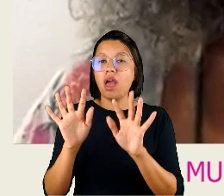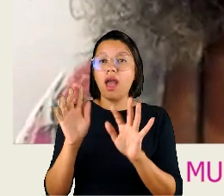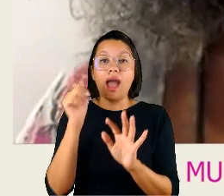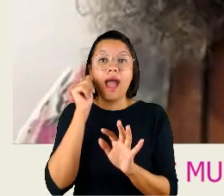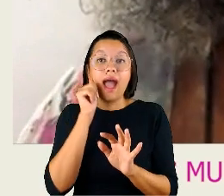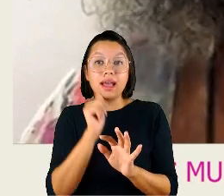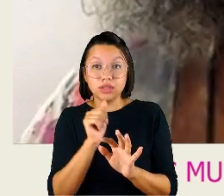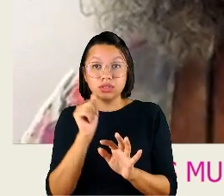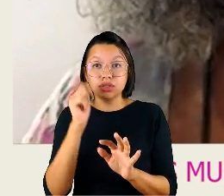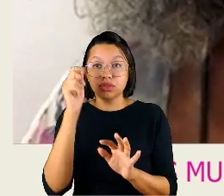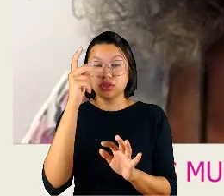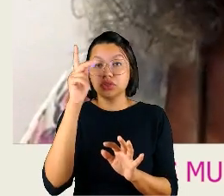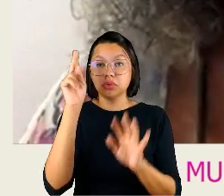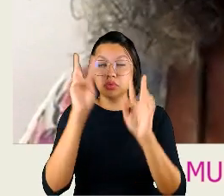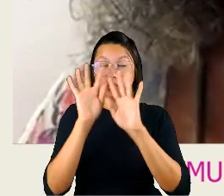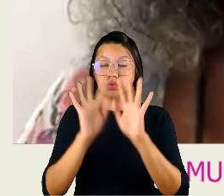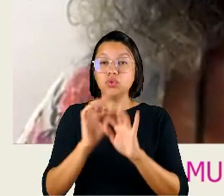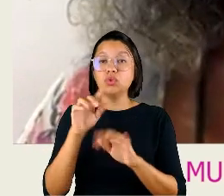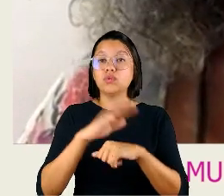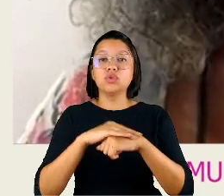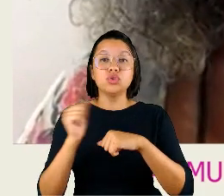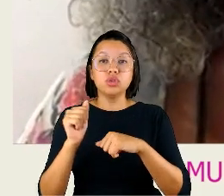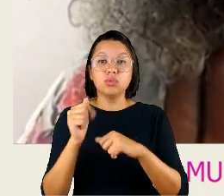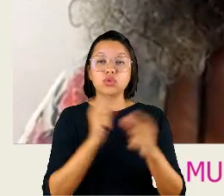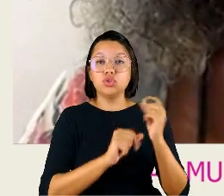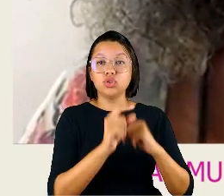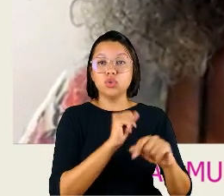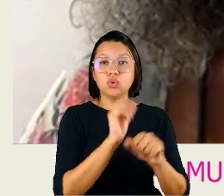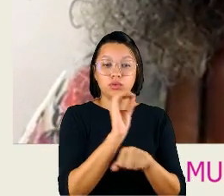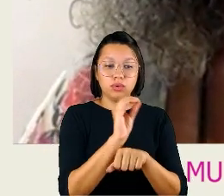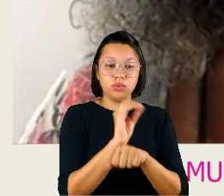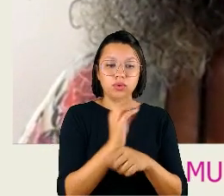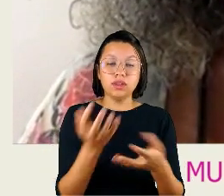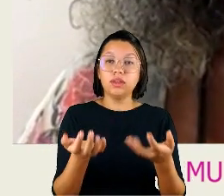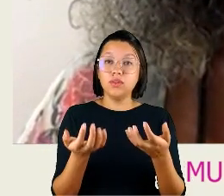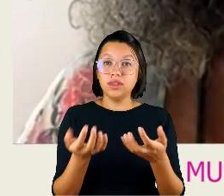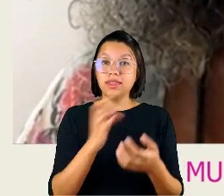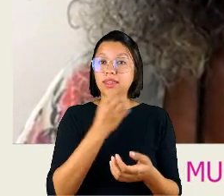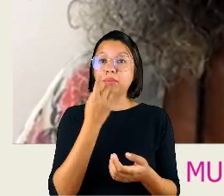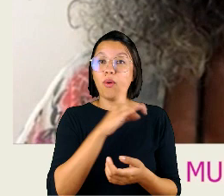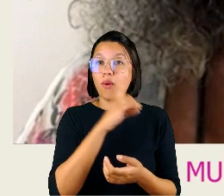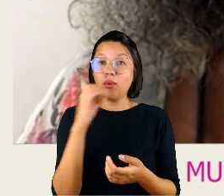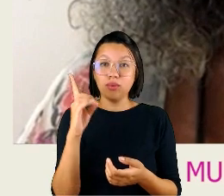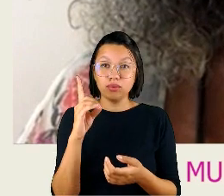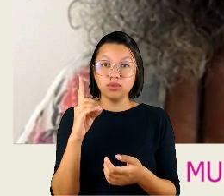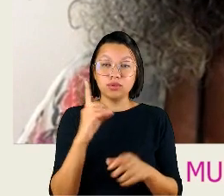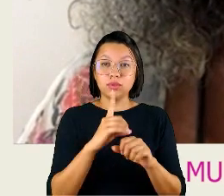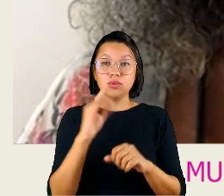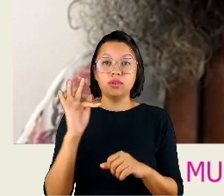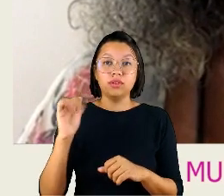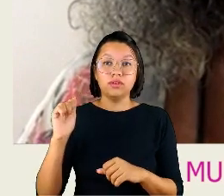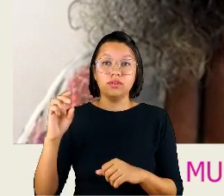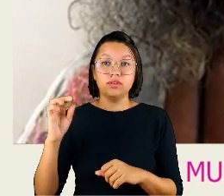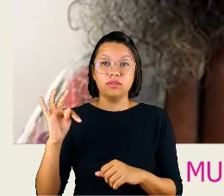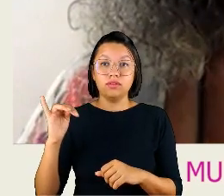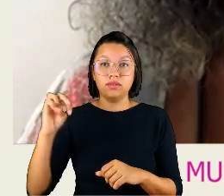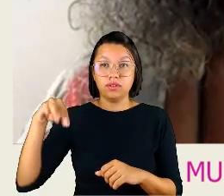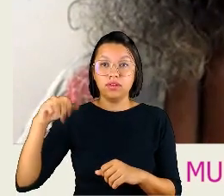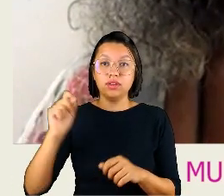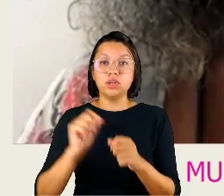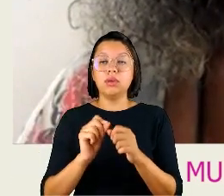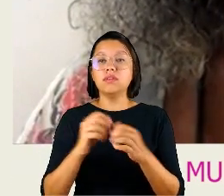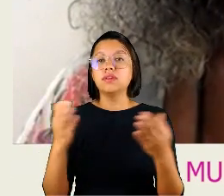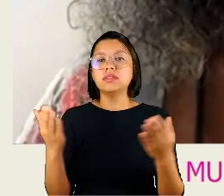invisíveis, no que você chamou de economia do cuidado. Queria também dar o meu bom dia para a doutora Fátima e fazer, então,